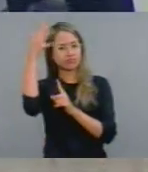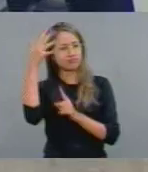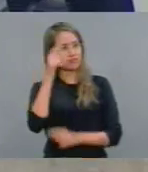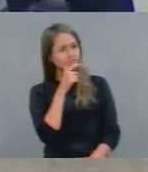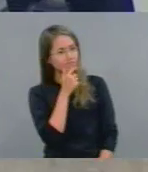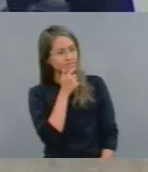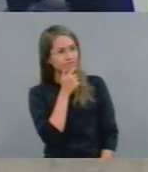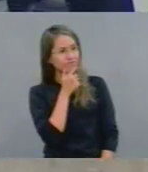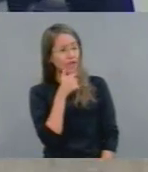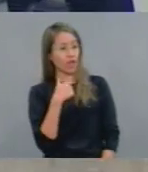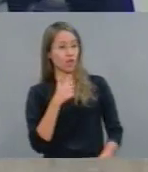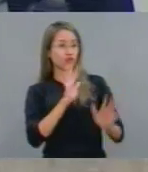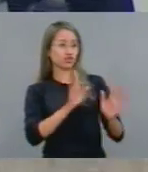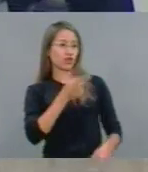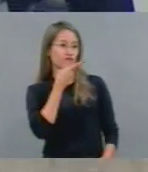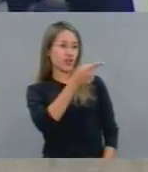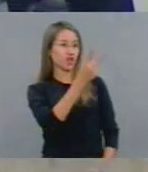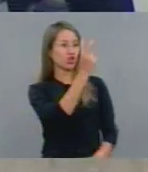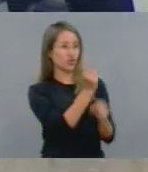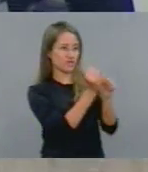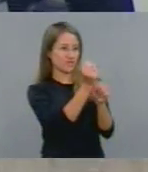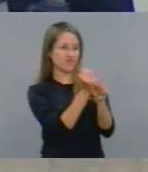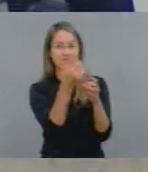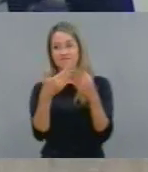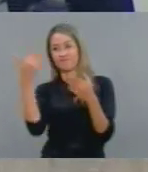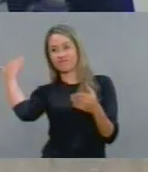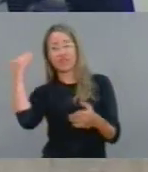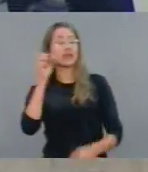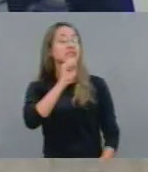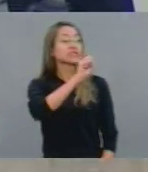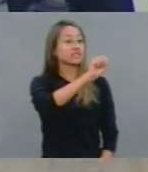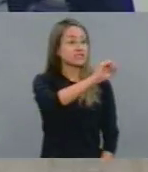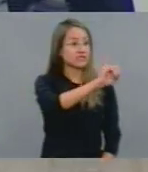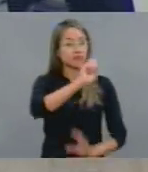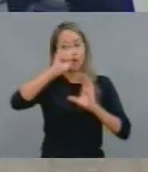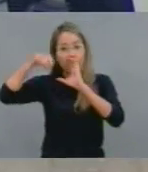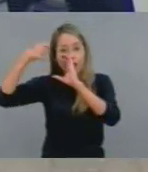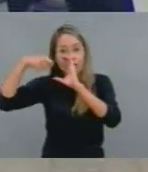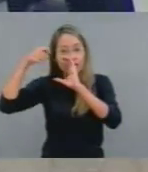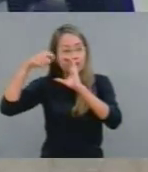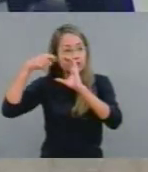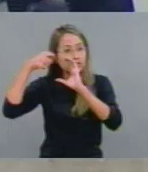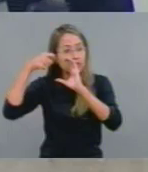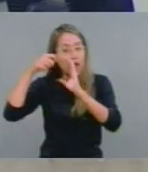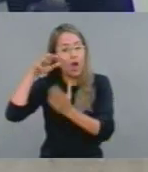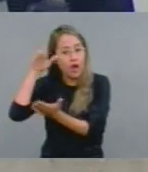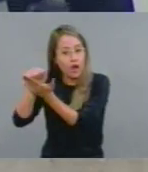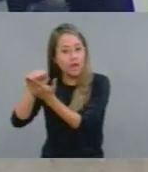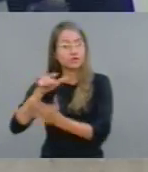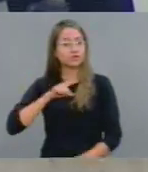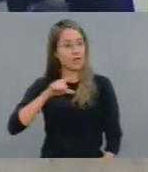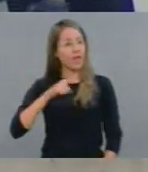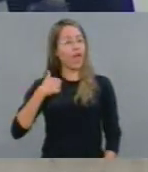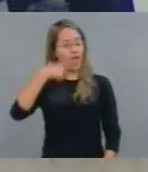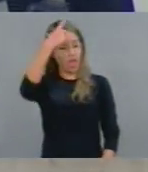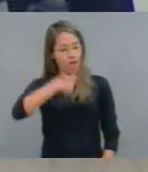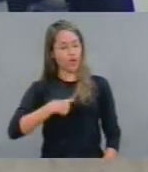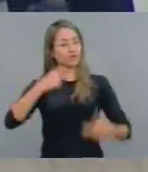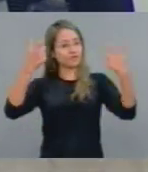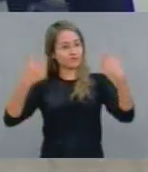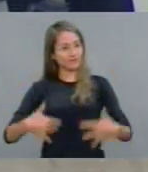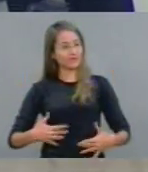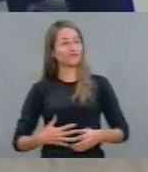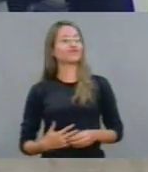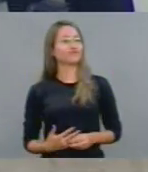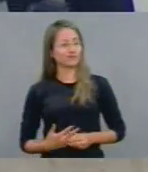falado isso há 2 anos atrás. Se você pegar aí uma gravação da TV Assembleia, há 2 anos atrás, deputado Moisés, eu falei o que